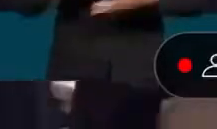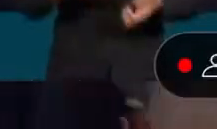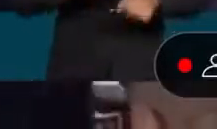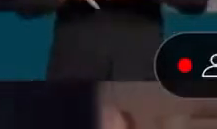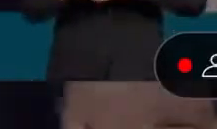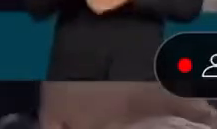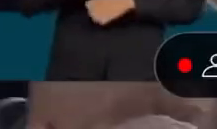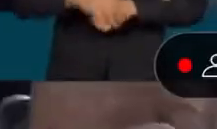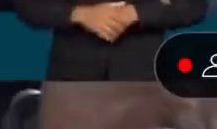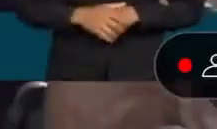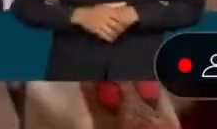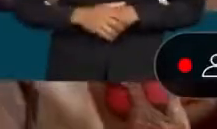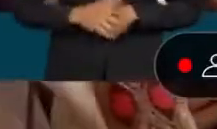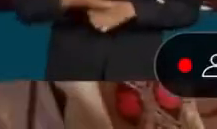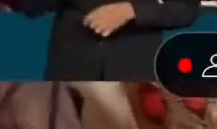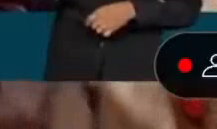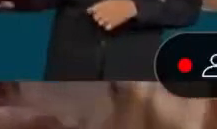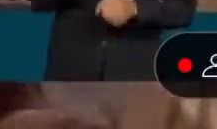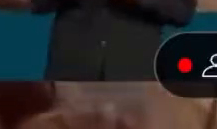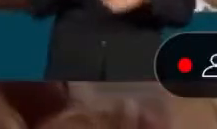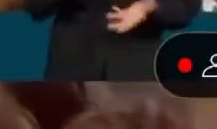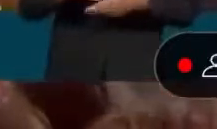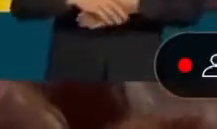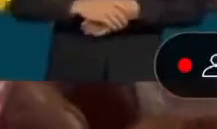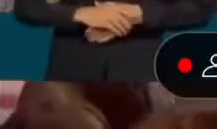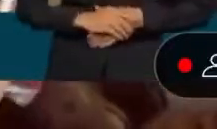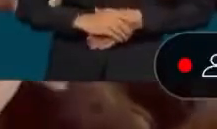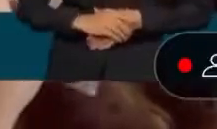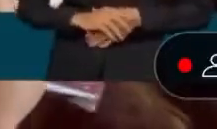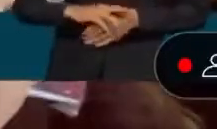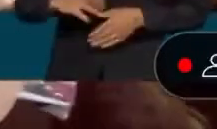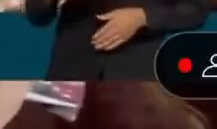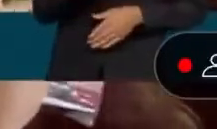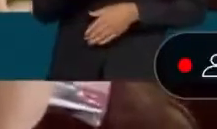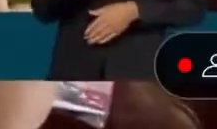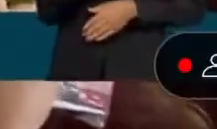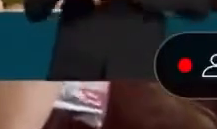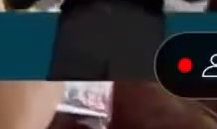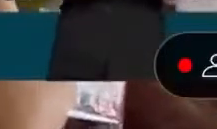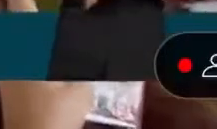Covid-19, reforço dessa vacina aplicada aí pelo vice-presidente da República, Geraldo Alckmin.